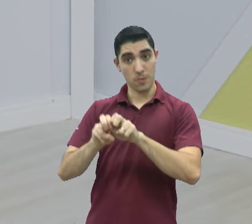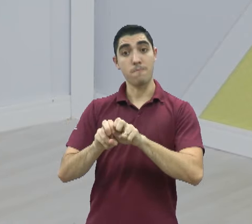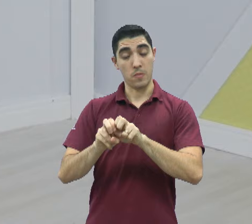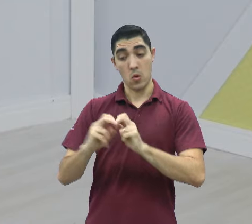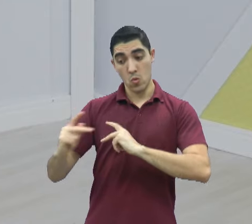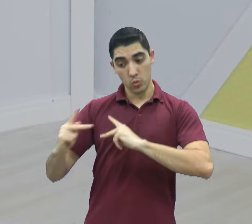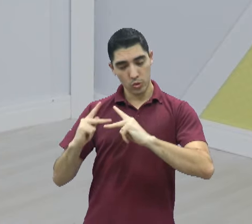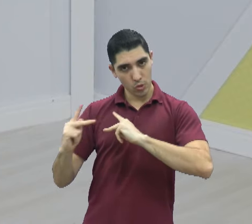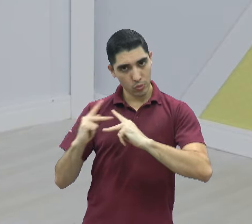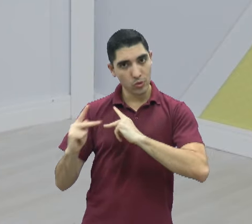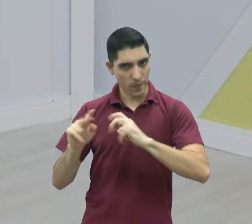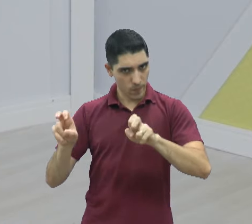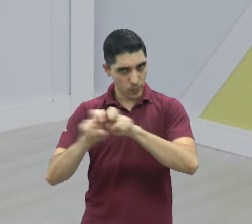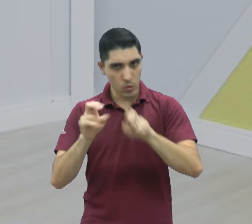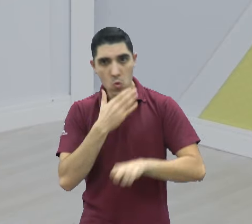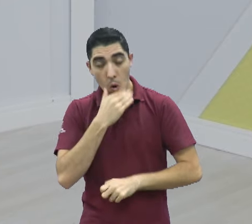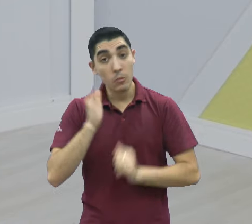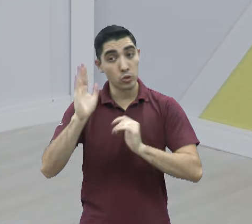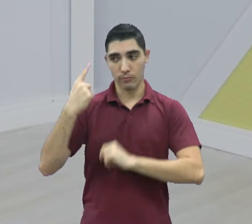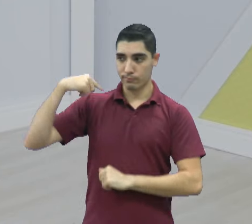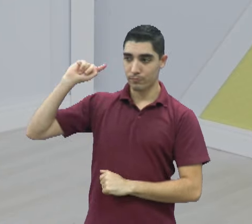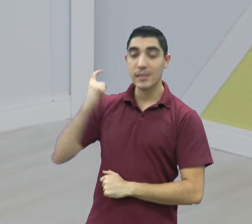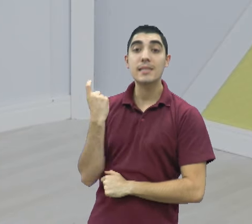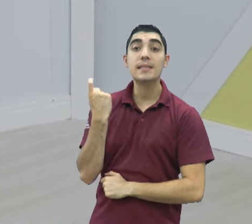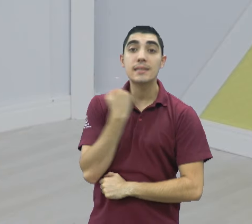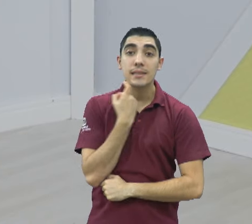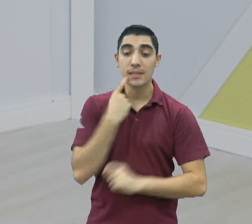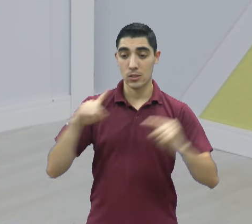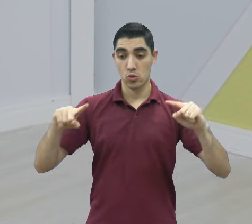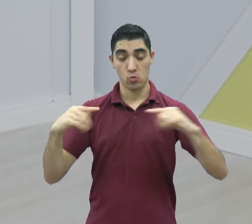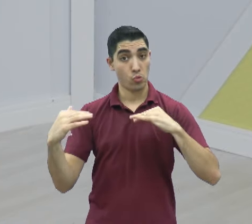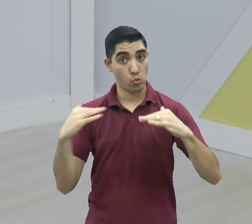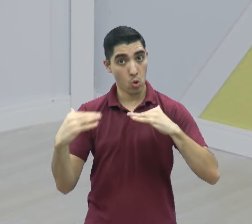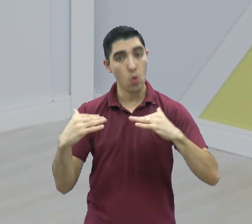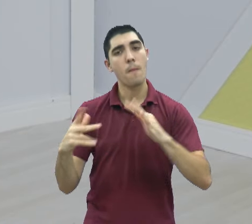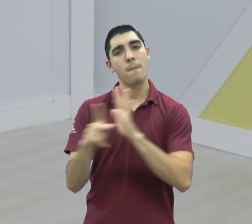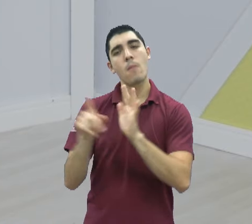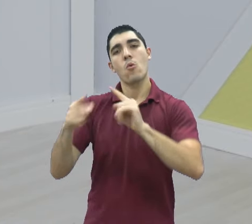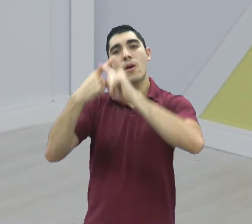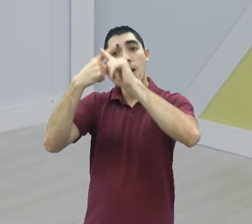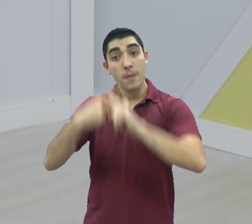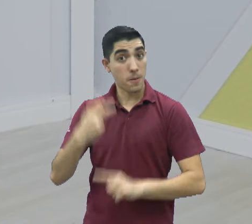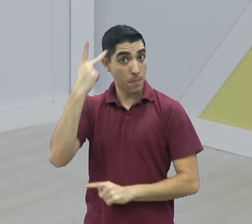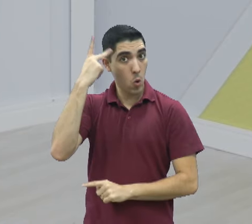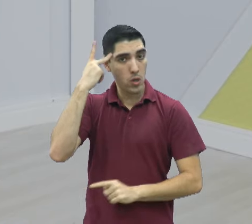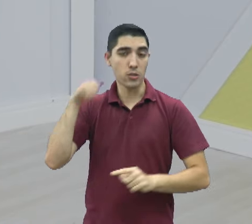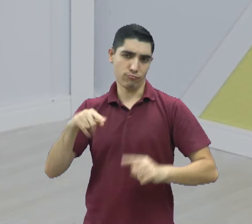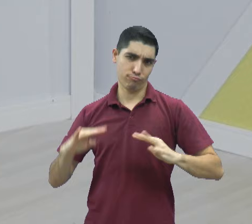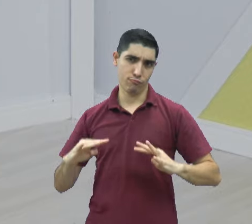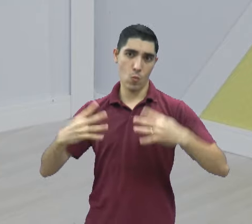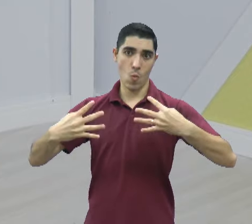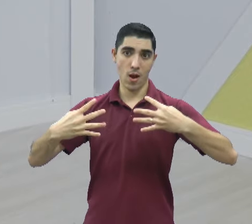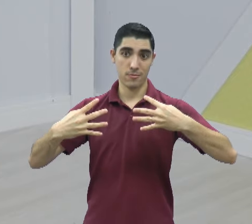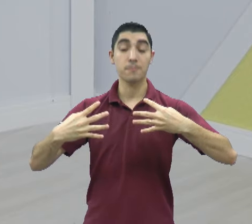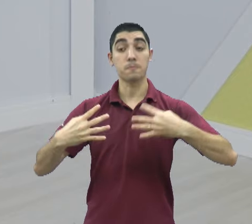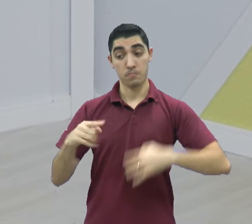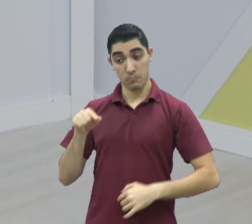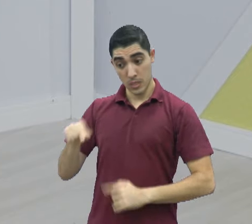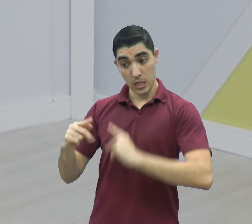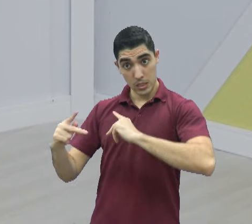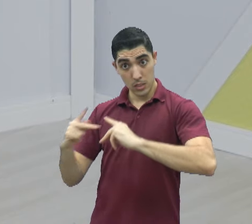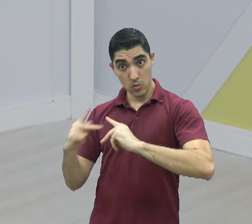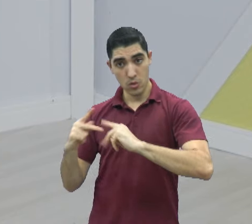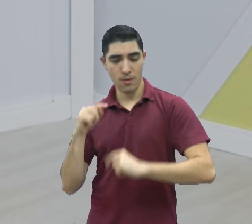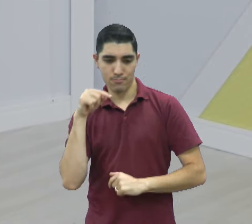São José entrou em quadra na última sexta-feira pela partida de volta das quartas de final do Campeonato Paulista. O São José recebeu o